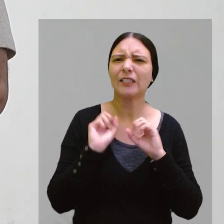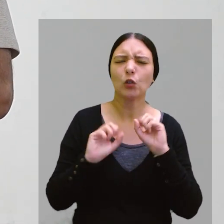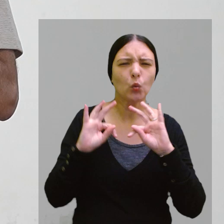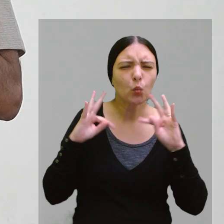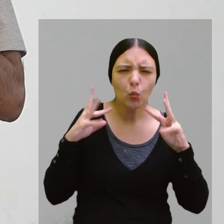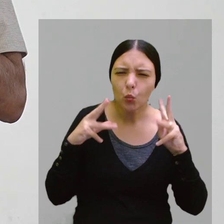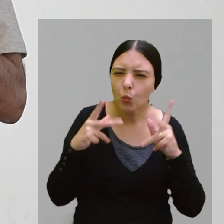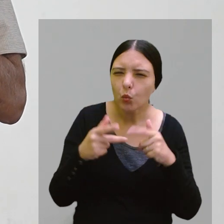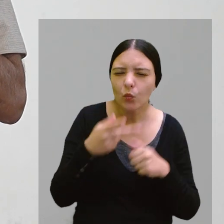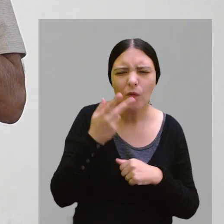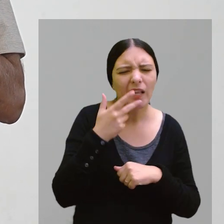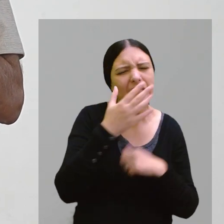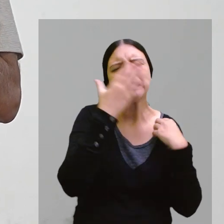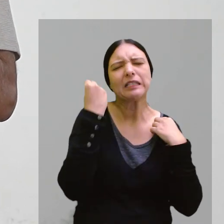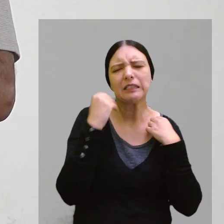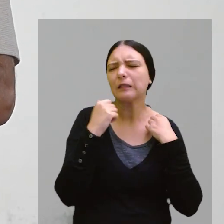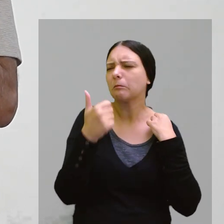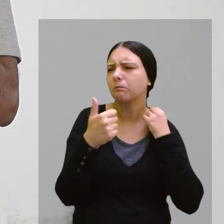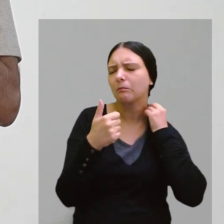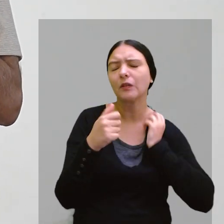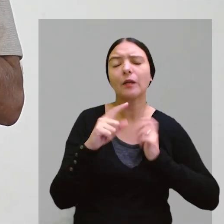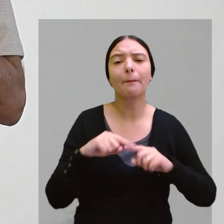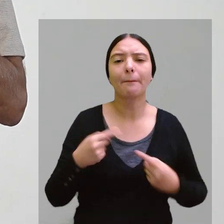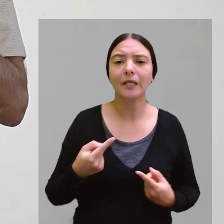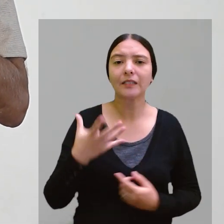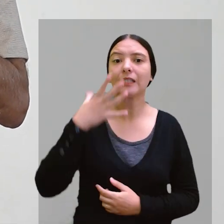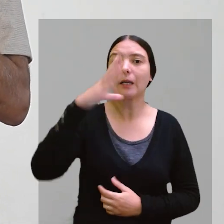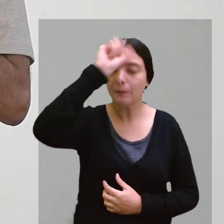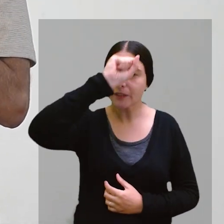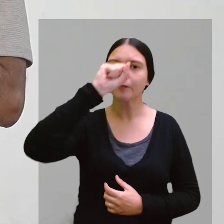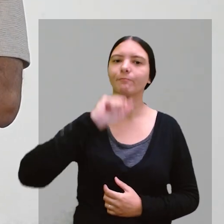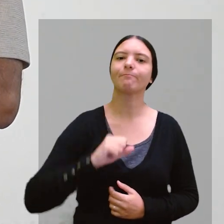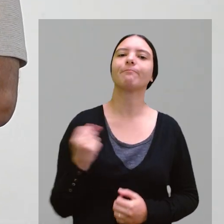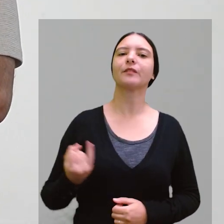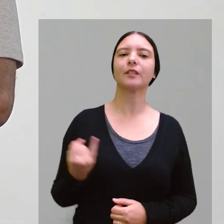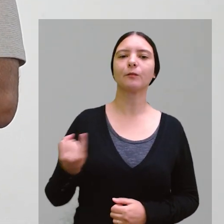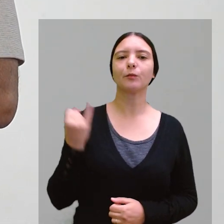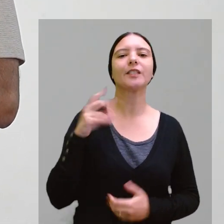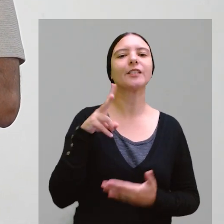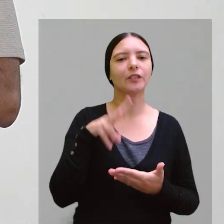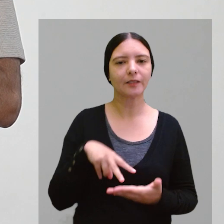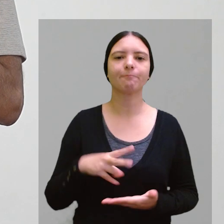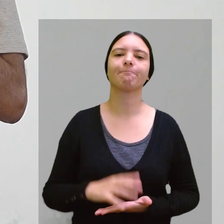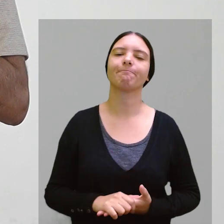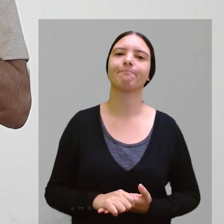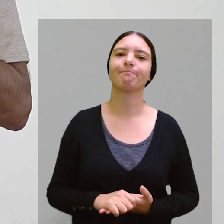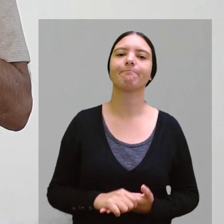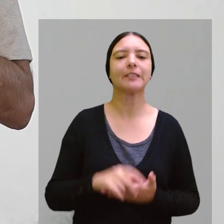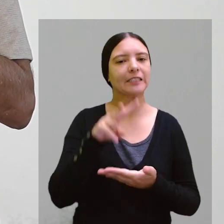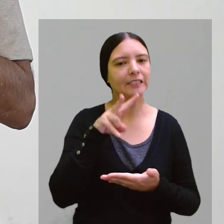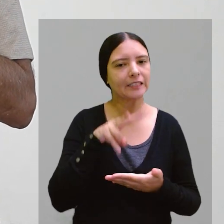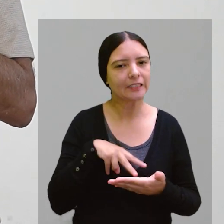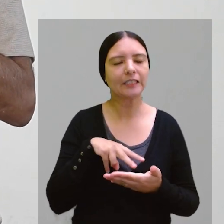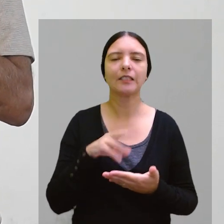vou falar hoje. Mas guardem isso. É importante ler.